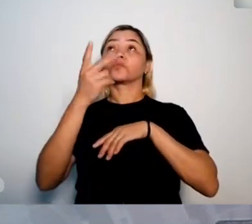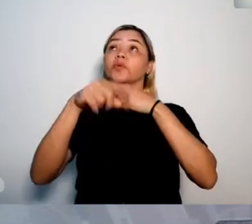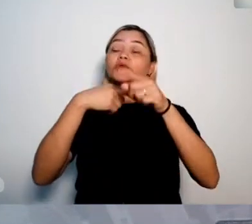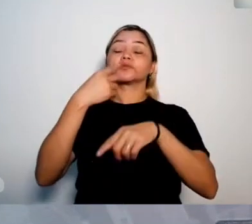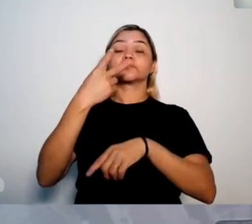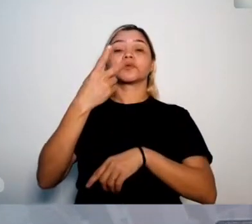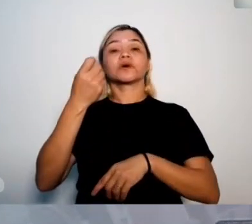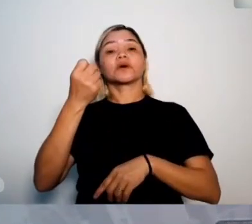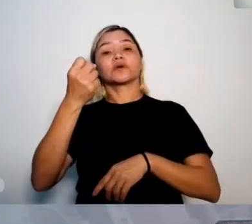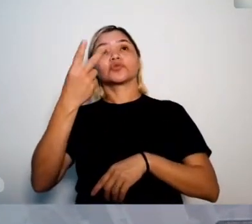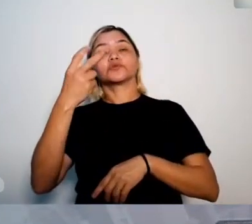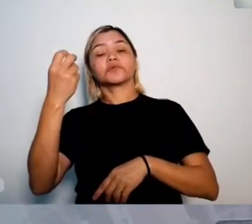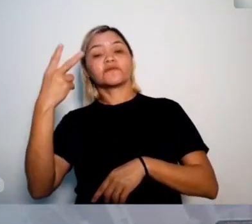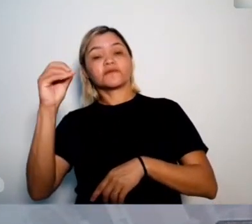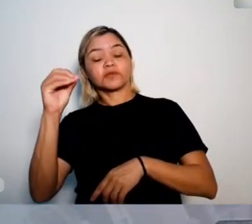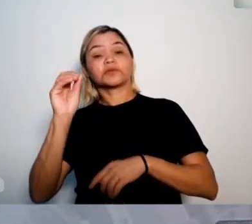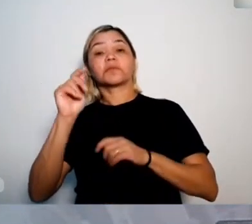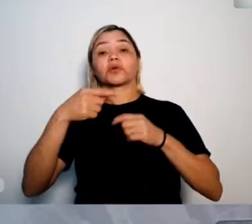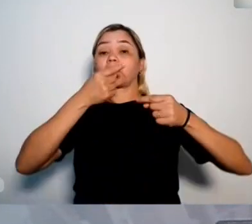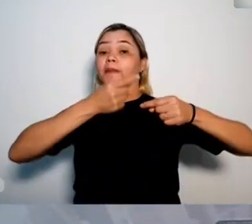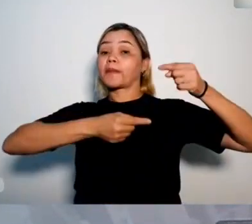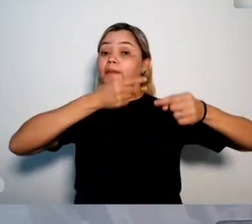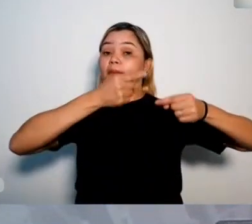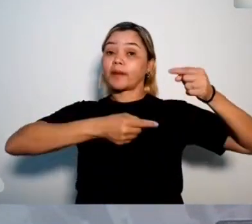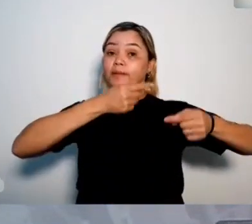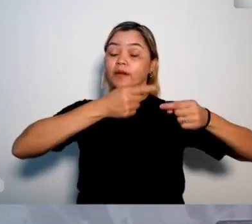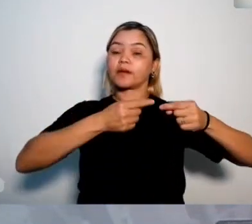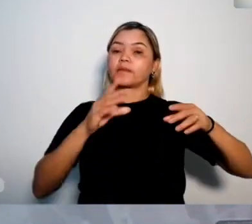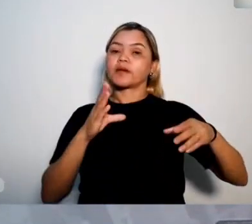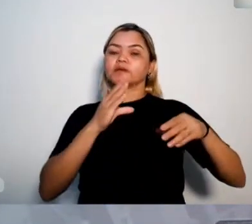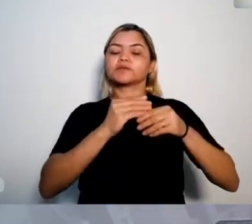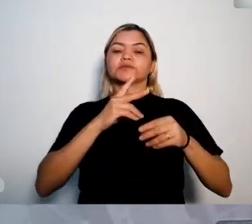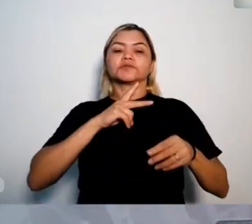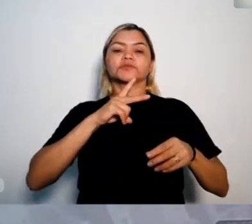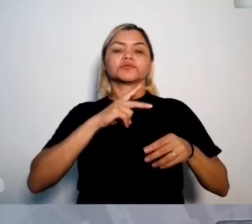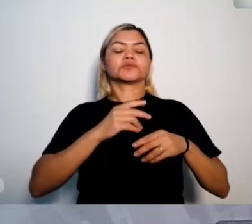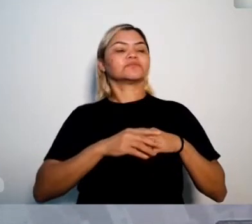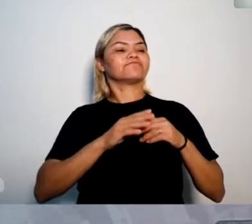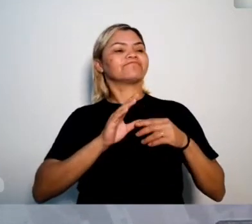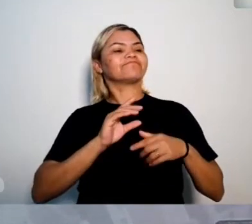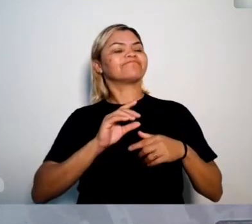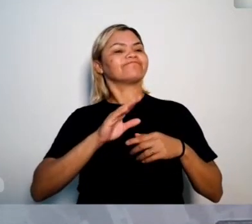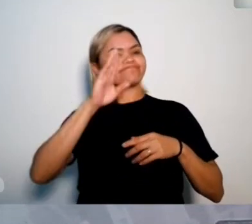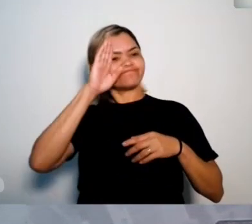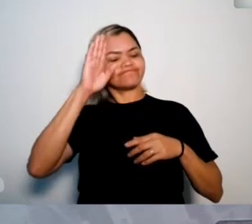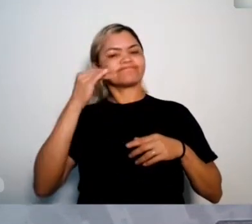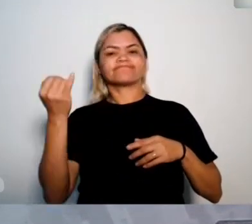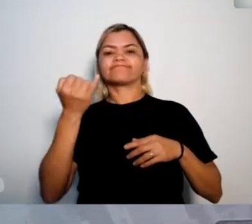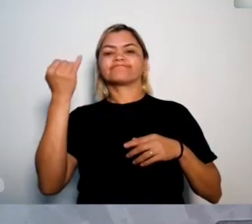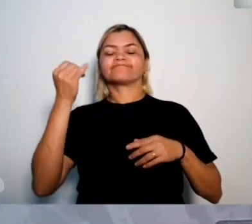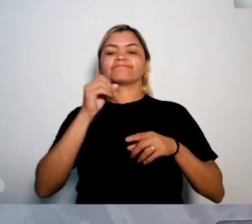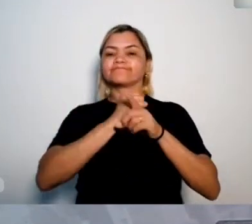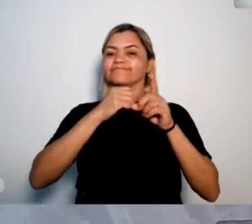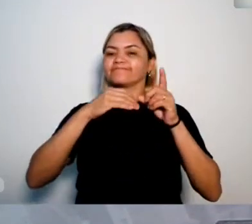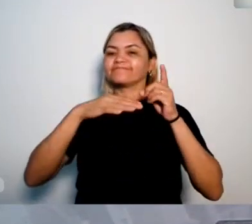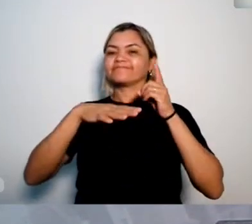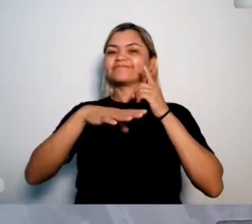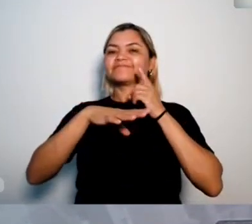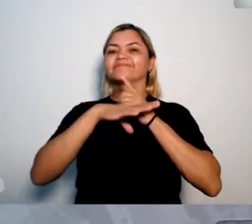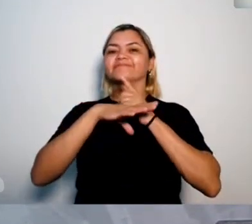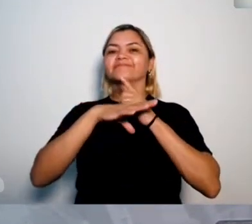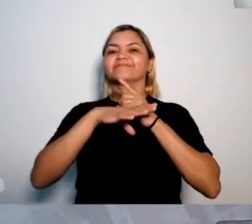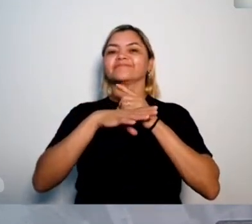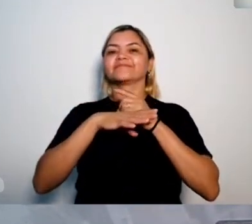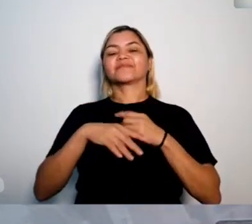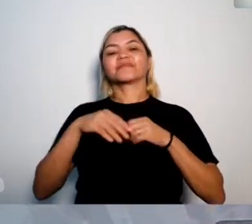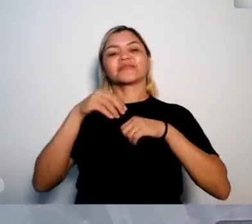ter as discussões aqui nesta casa mais reservadas ao mérito, que eu acho que é isso que importa para a sociedade. É esse o meu recado, senhor presidente.